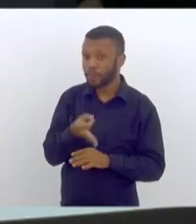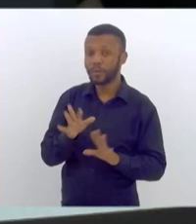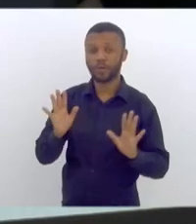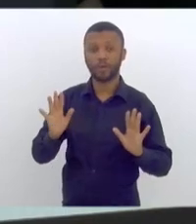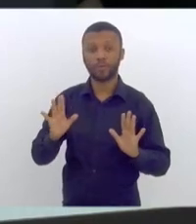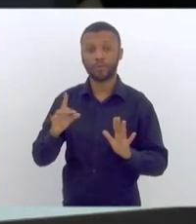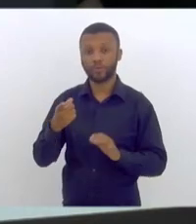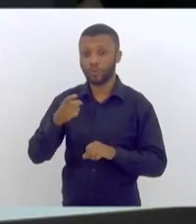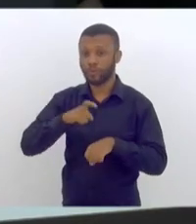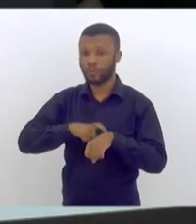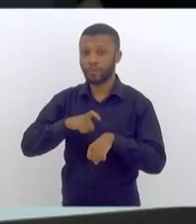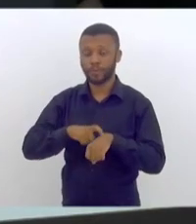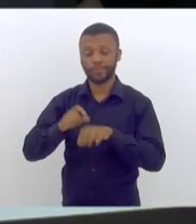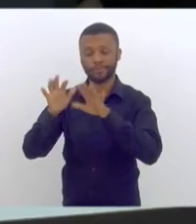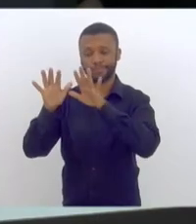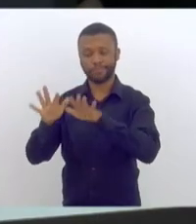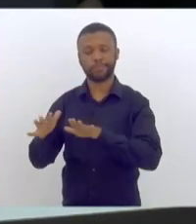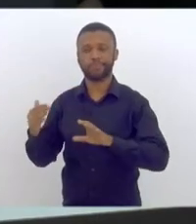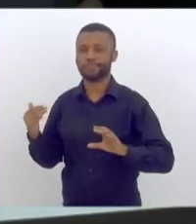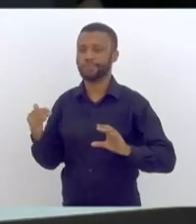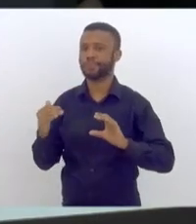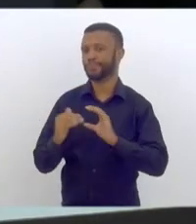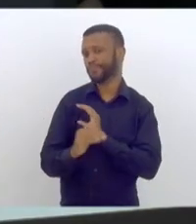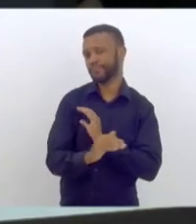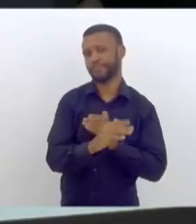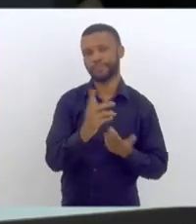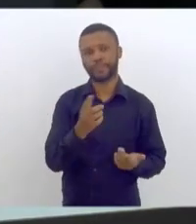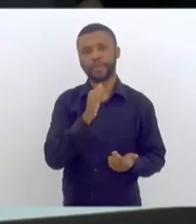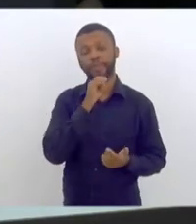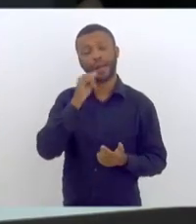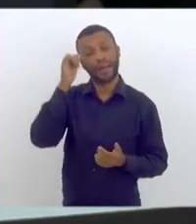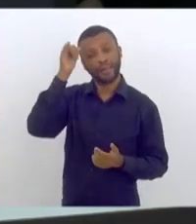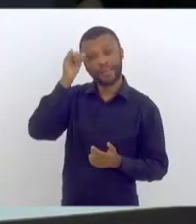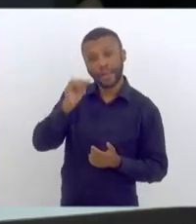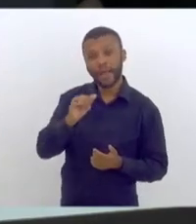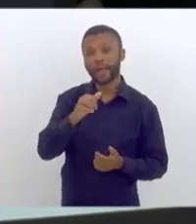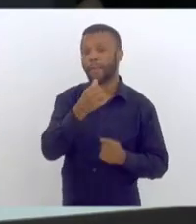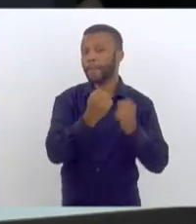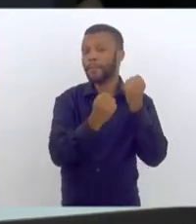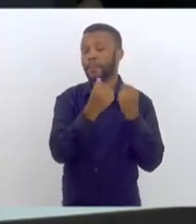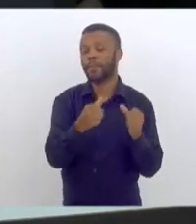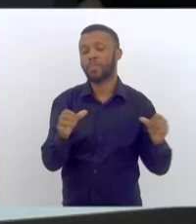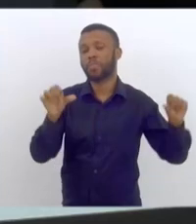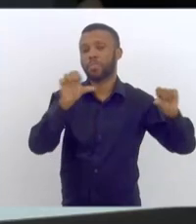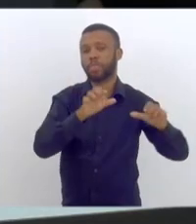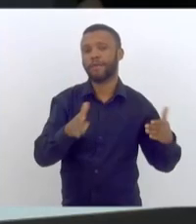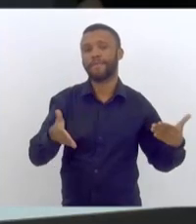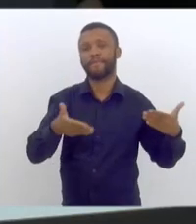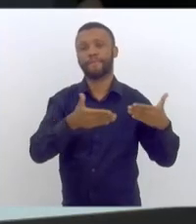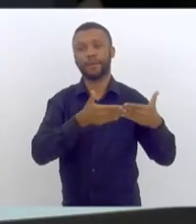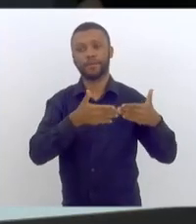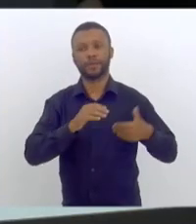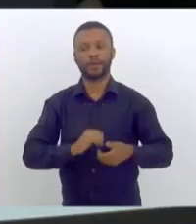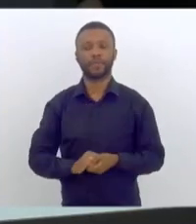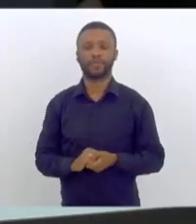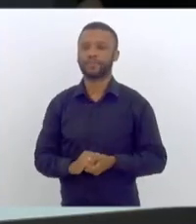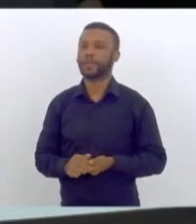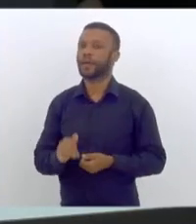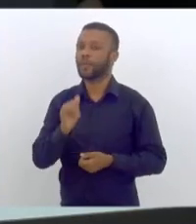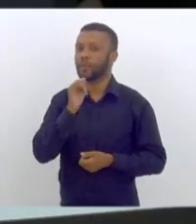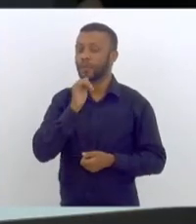mandamos essa mensagem seria evitar por exemplo uma empresa fosse a falência será seria por exemplo